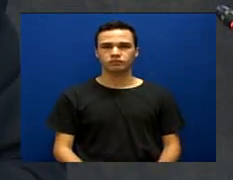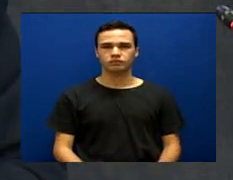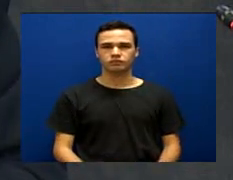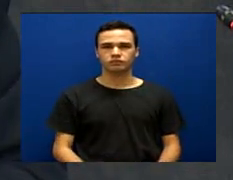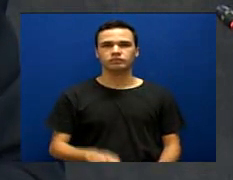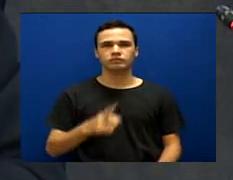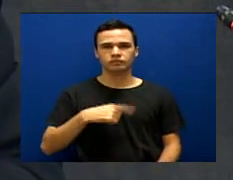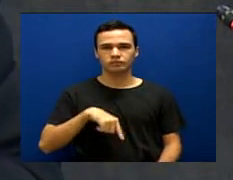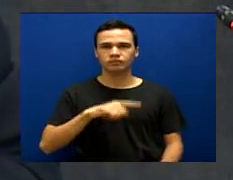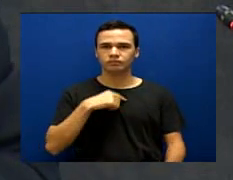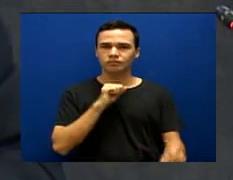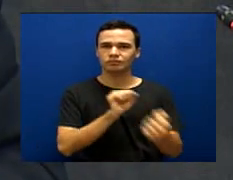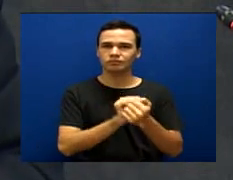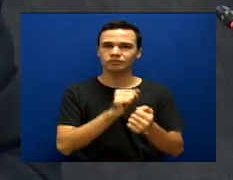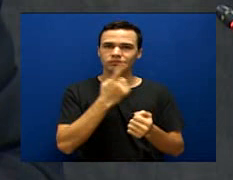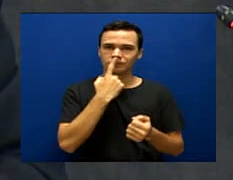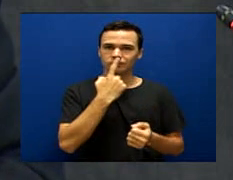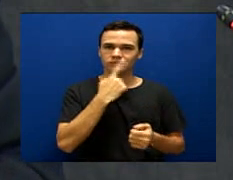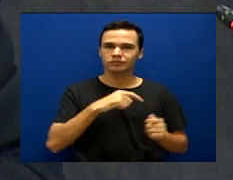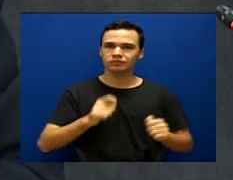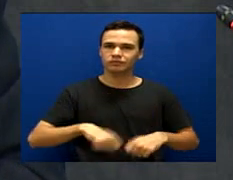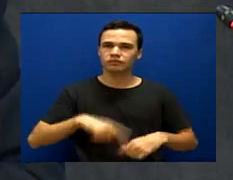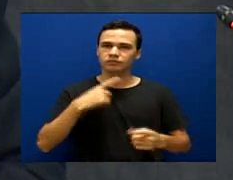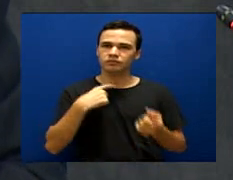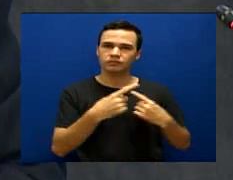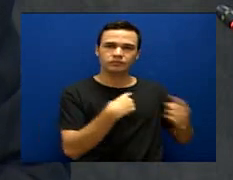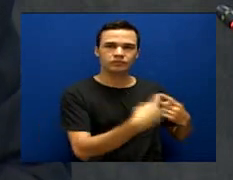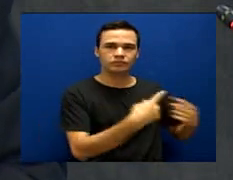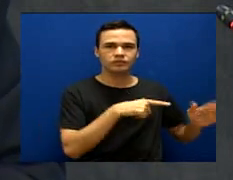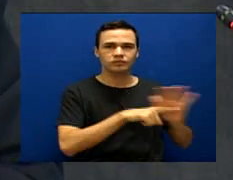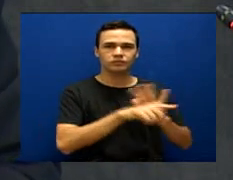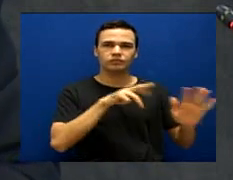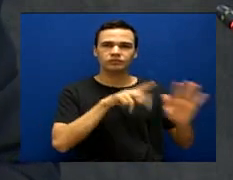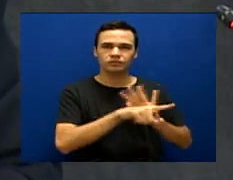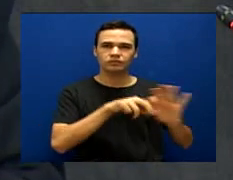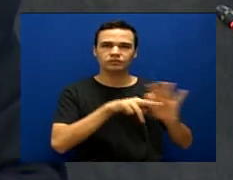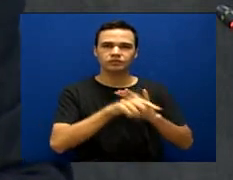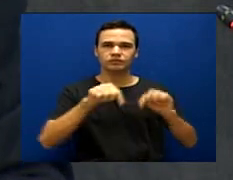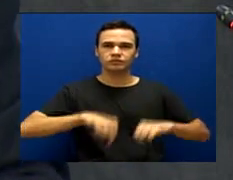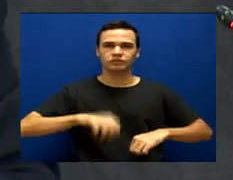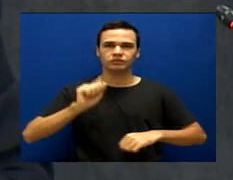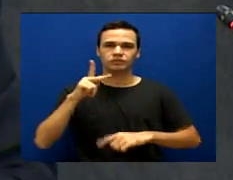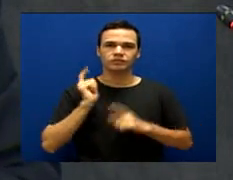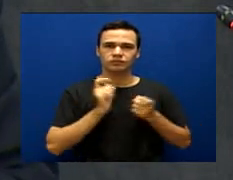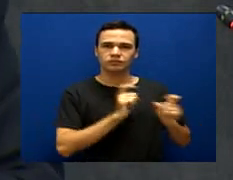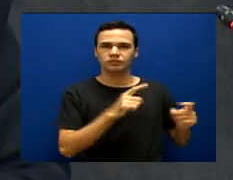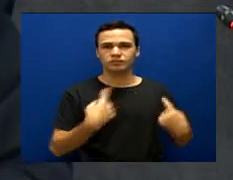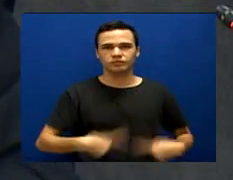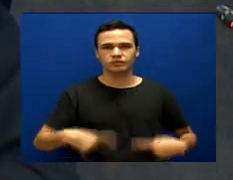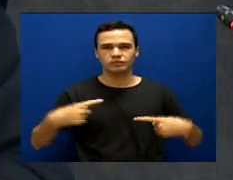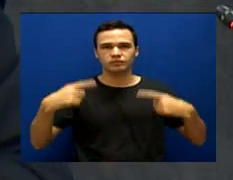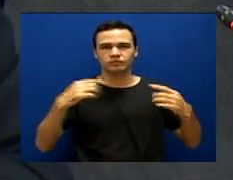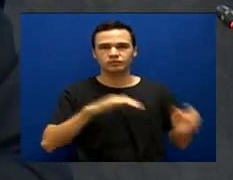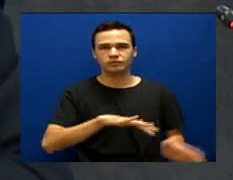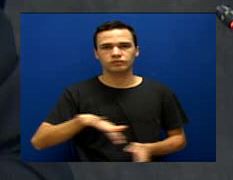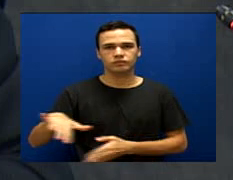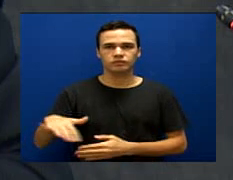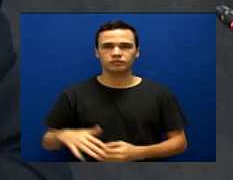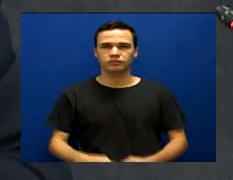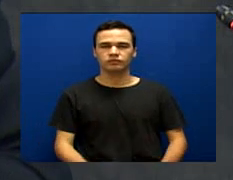mais de proximidade aqui entre nós, para a gente poder dar uma dinâmica também legal aqui nas nossas discussões.